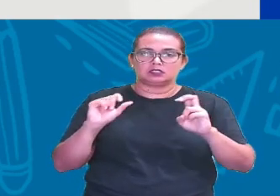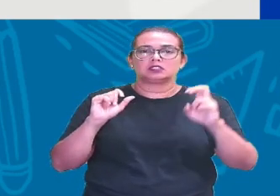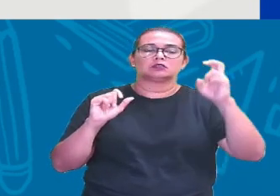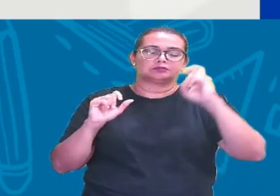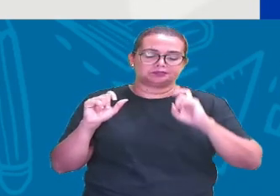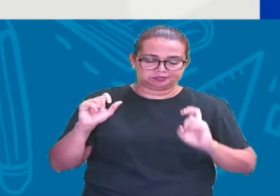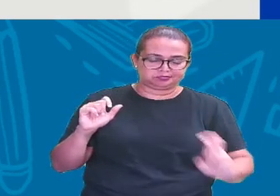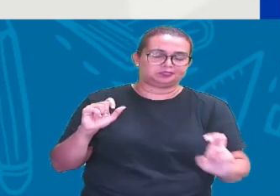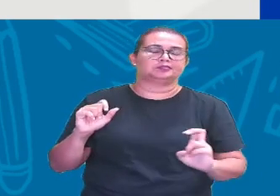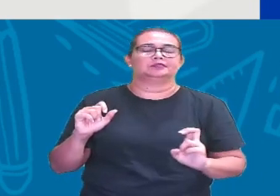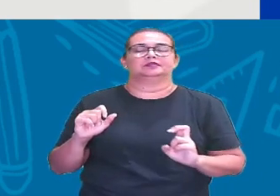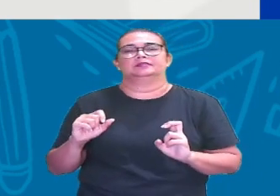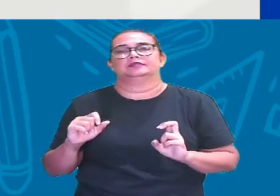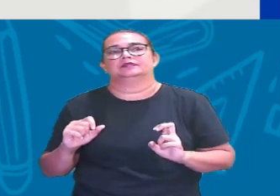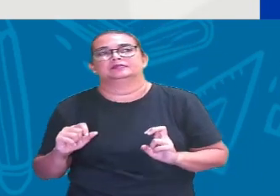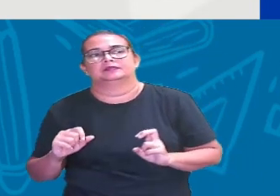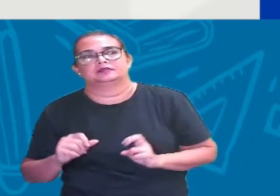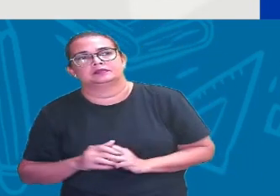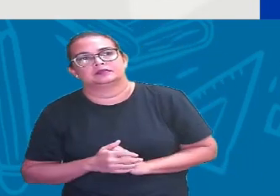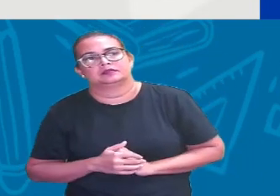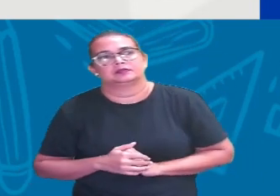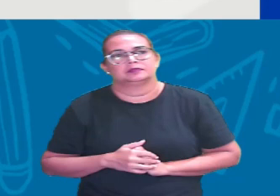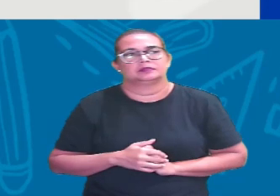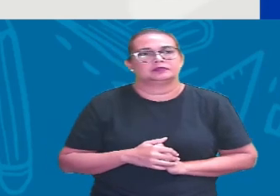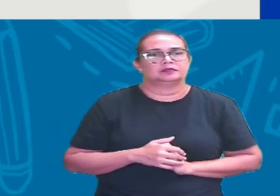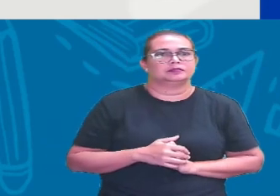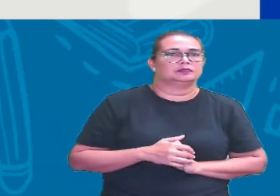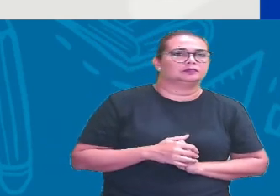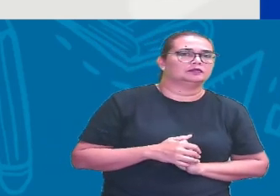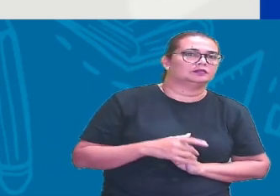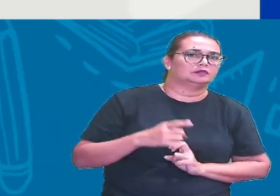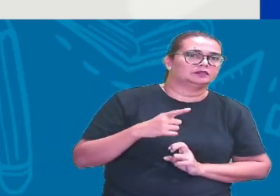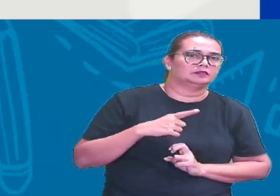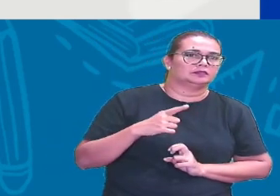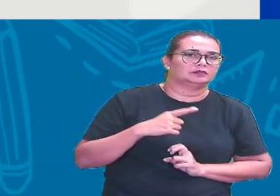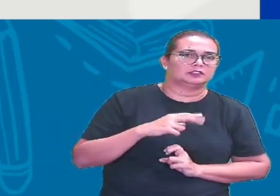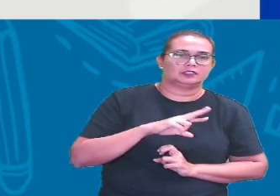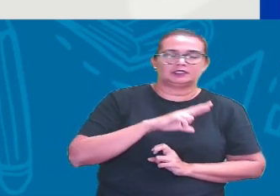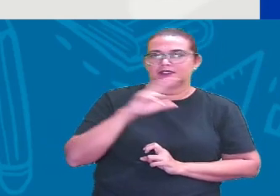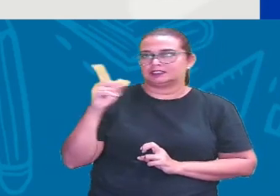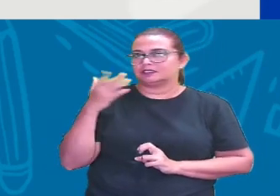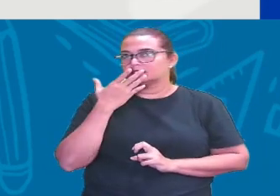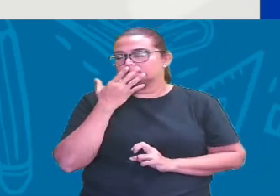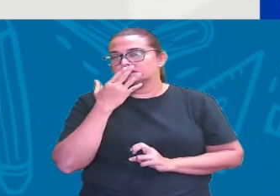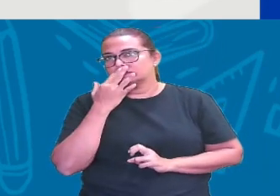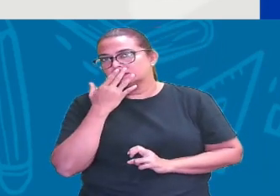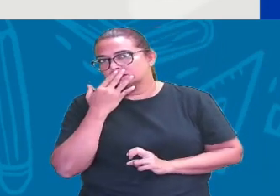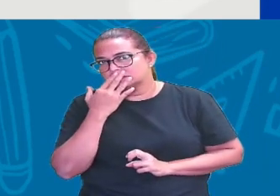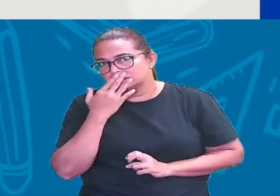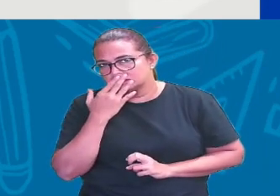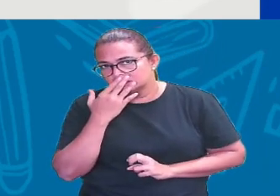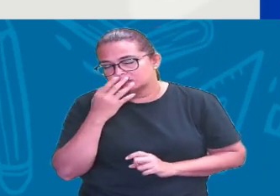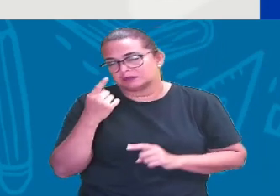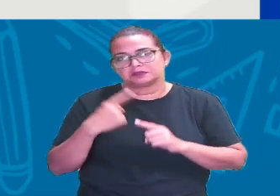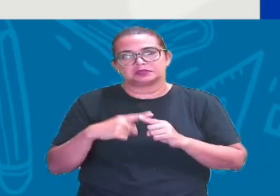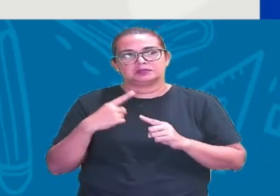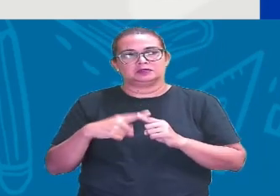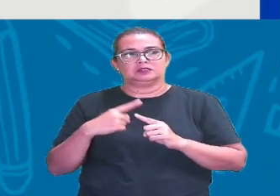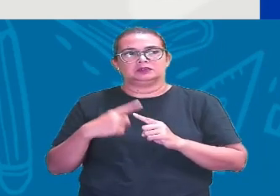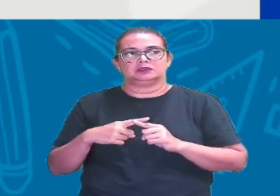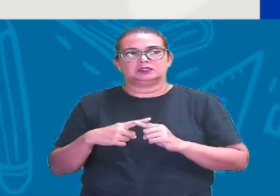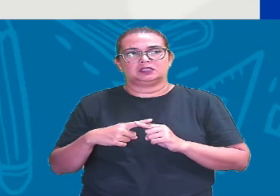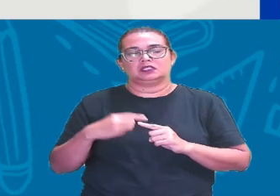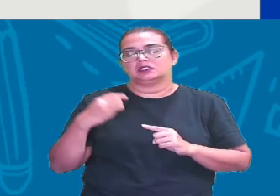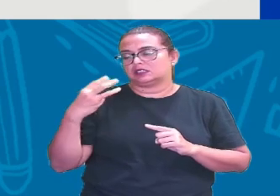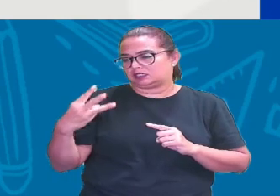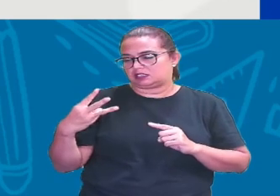ter que repetir. Olha uma cozinha diferente para o 3. Por quê? Porque o 3